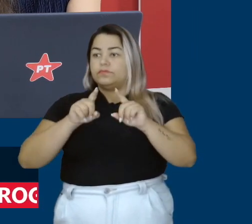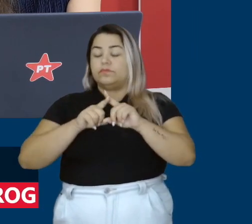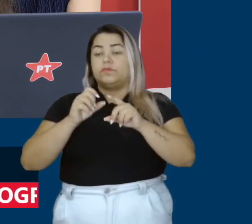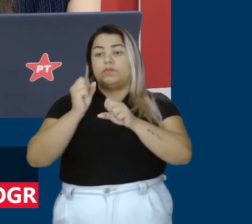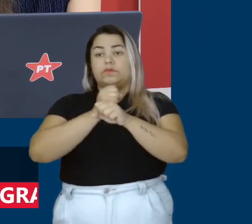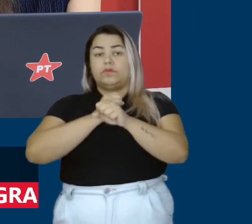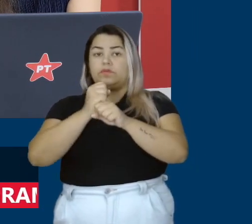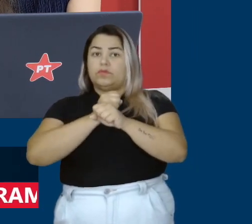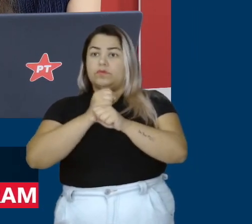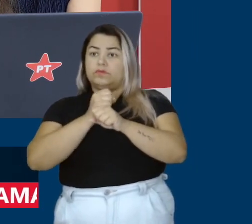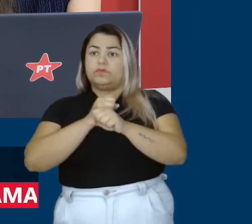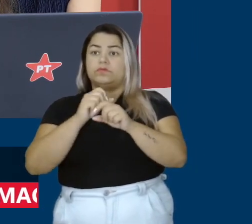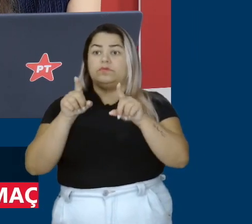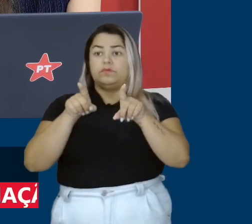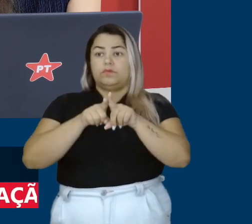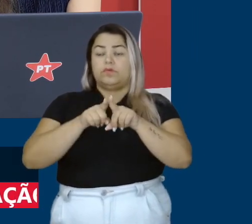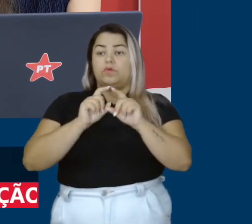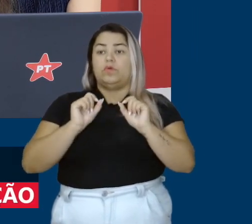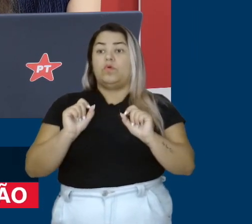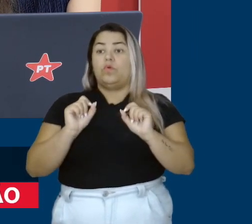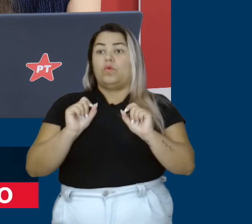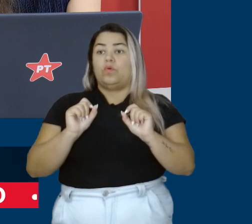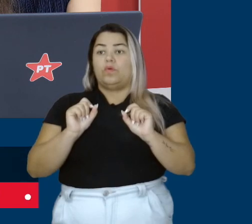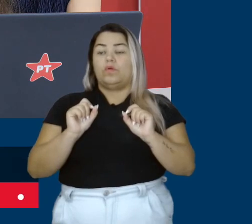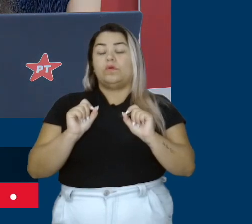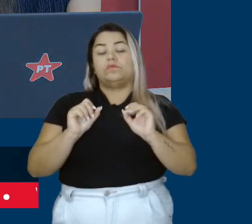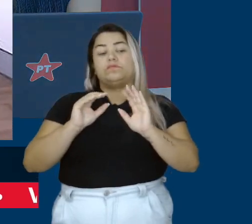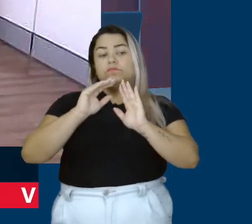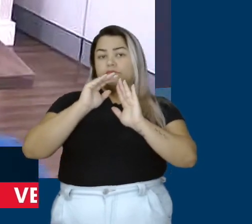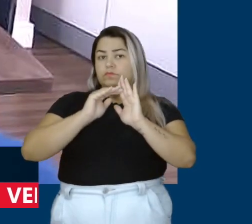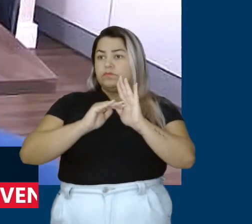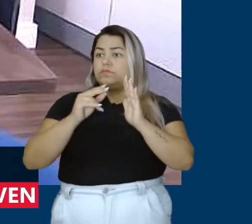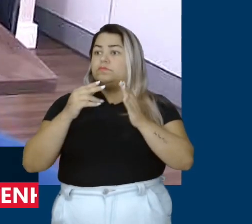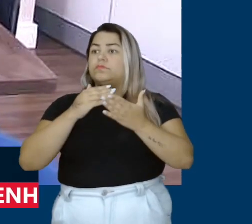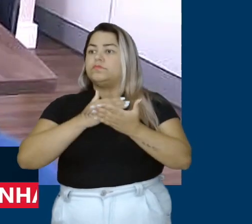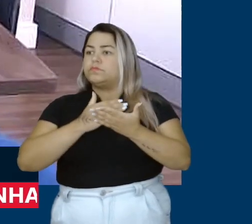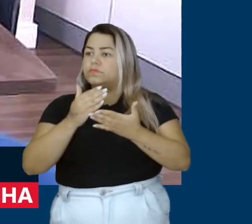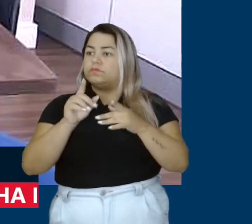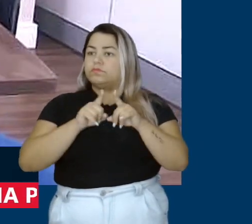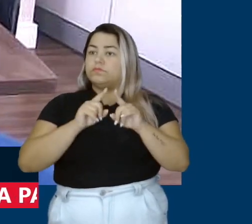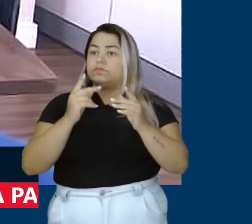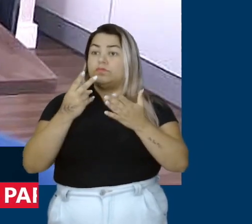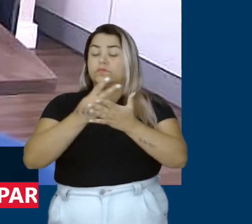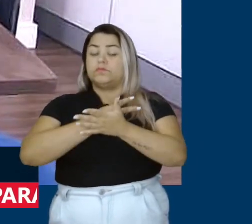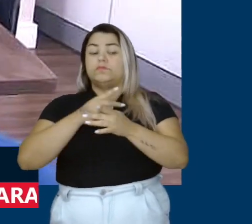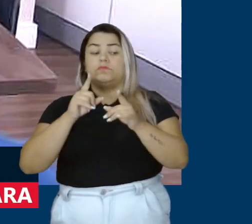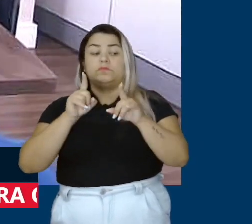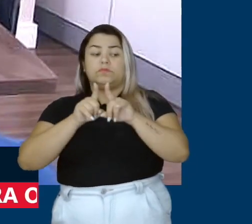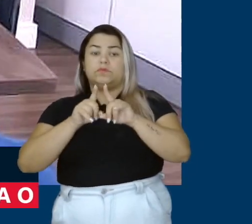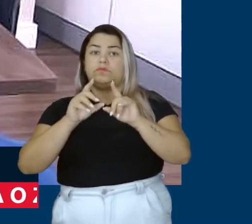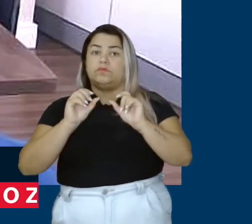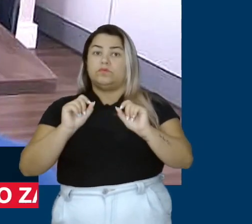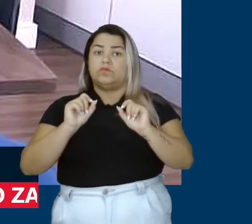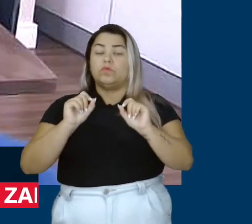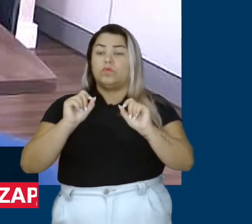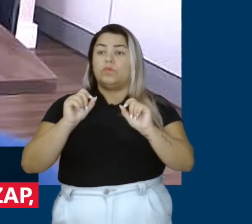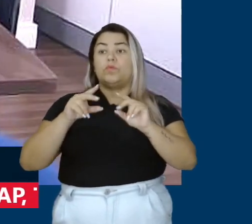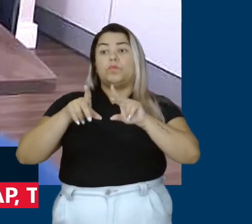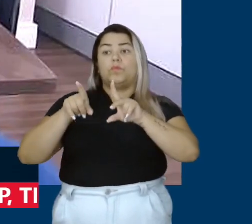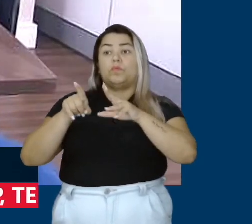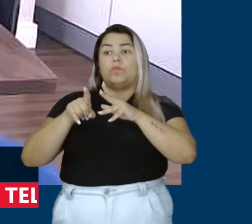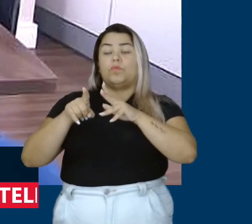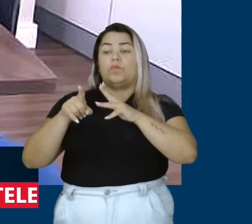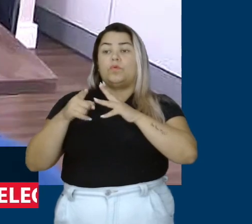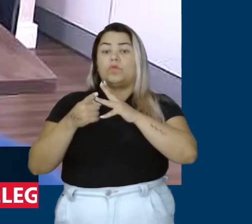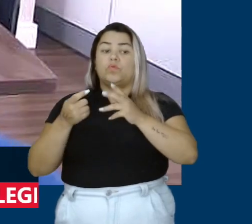ano, Amanda, né, o programa começou por meio do atendimento no semiárido, né, por meio da ASA,